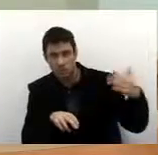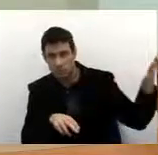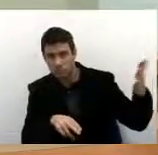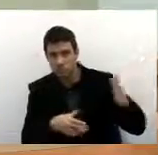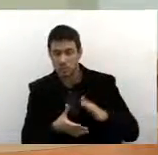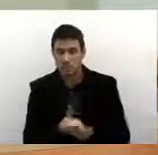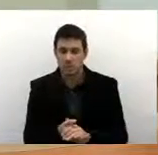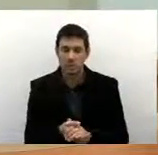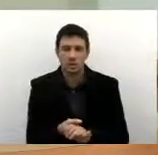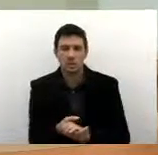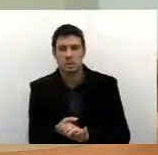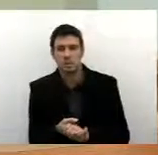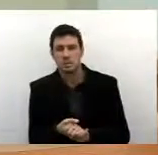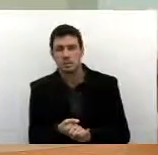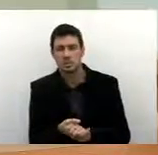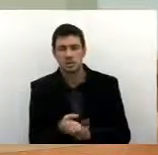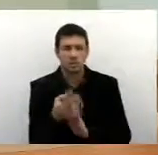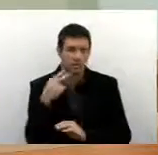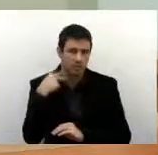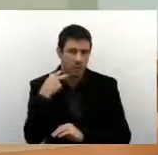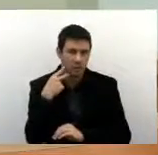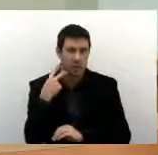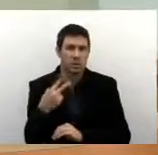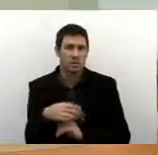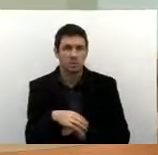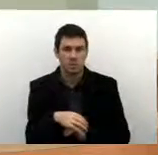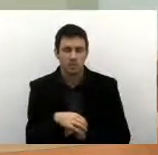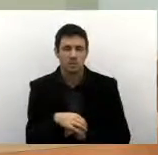O ex-vereador Chicão. Novo vereador.